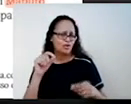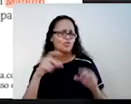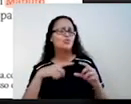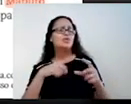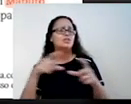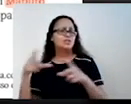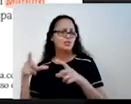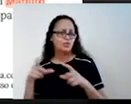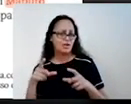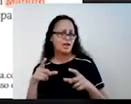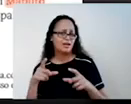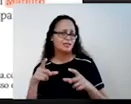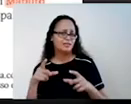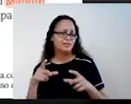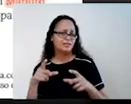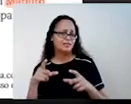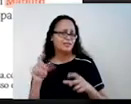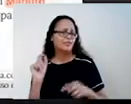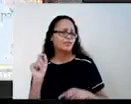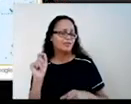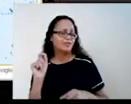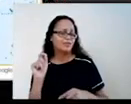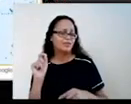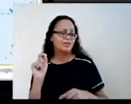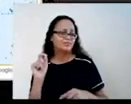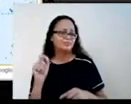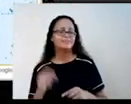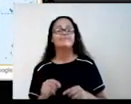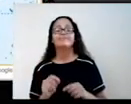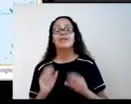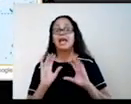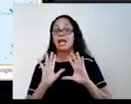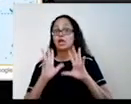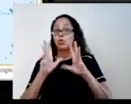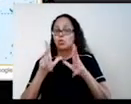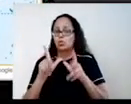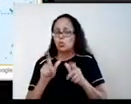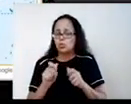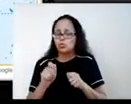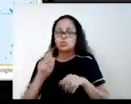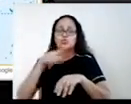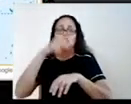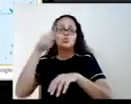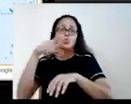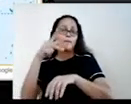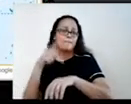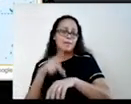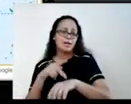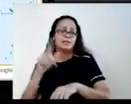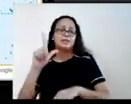Tem uma coisa interessante, é que todos eles são países